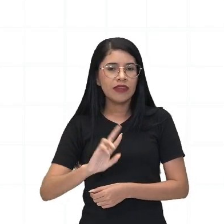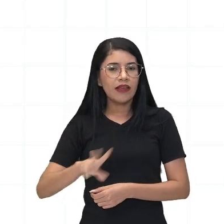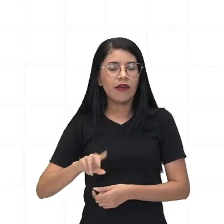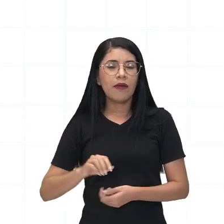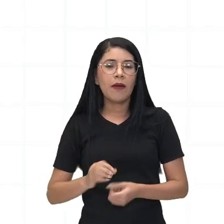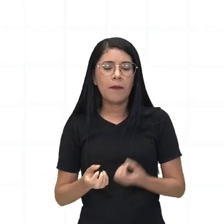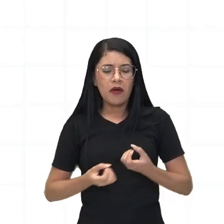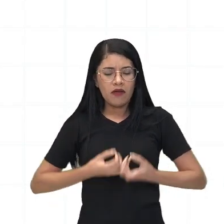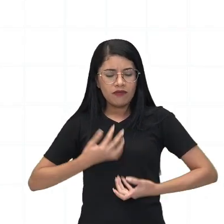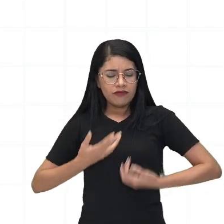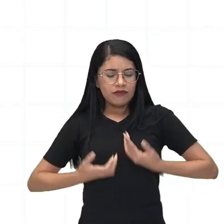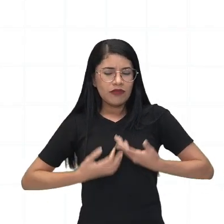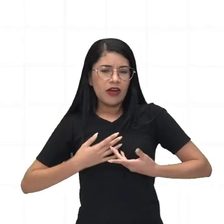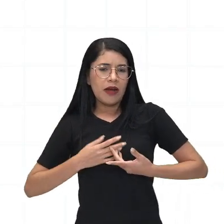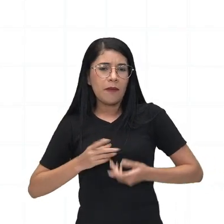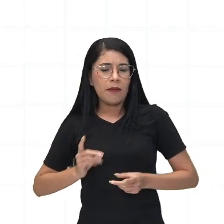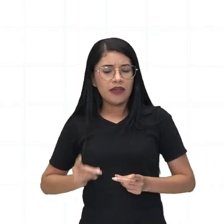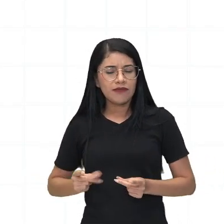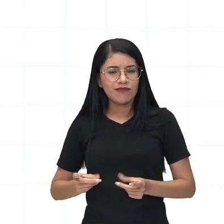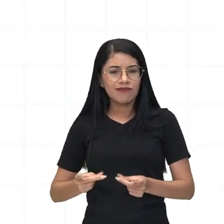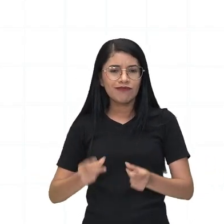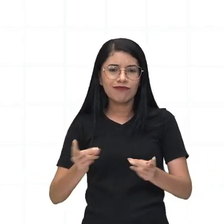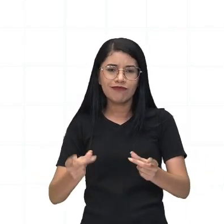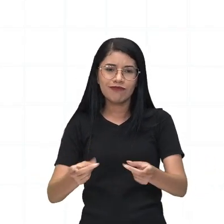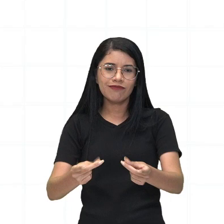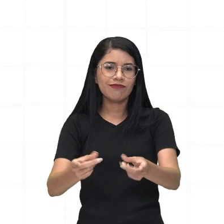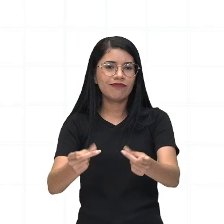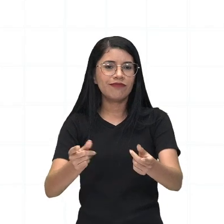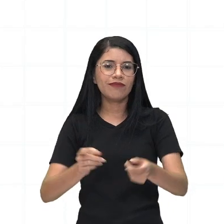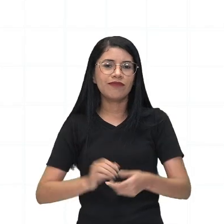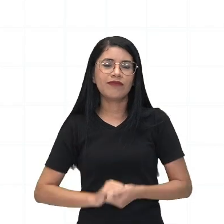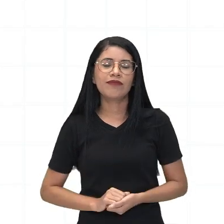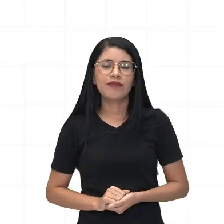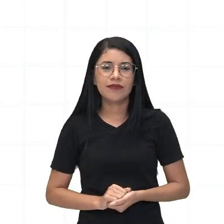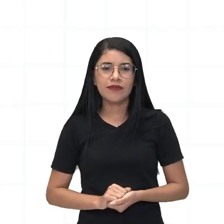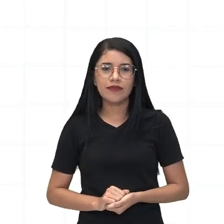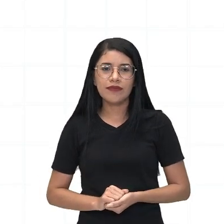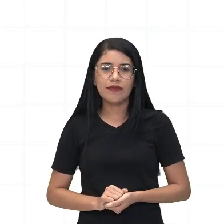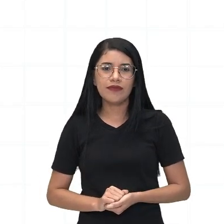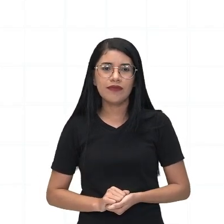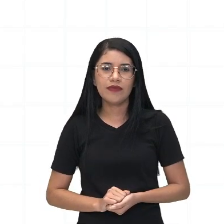chama, mas que seja infinito enquanto dure.